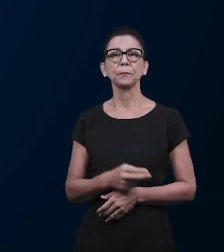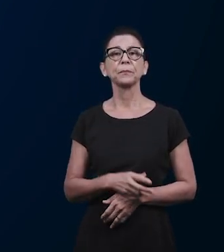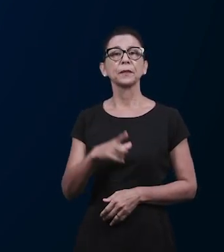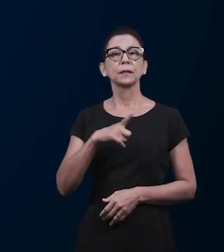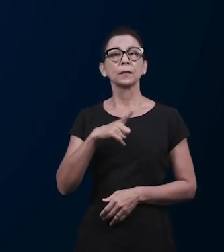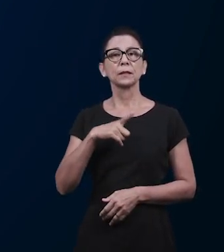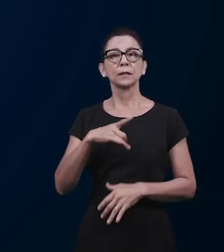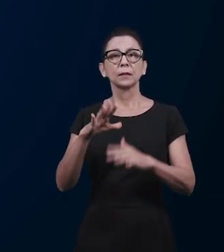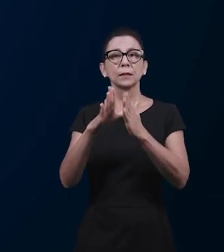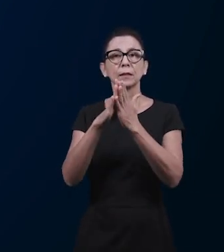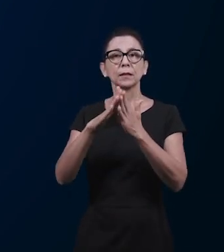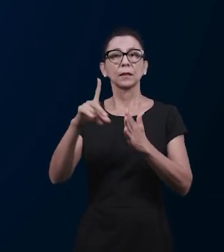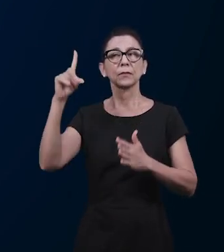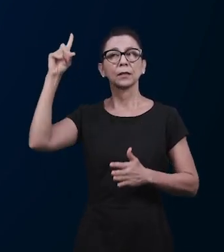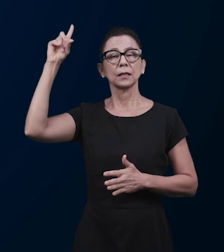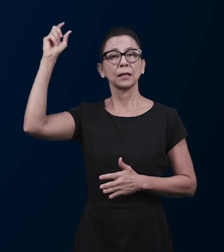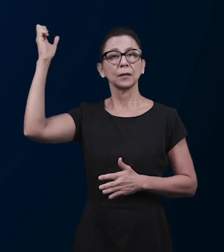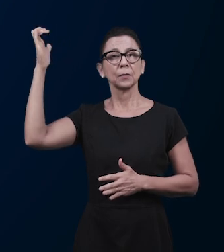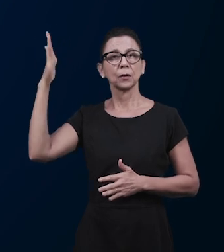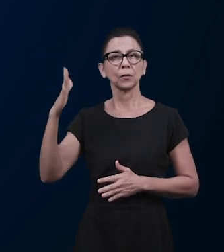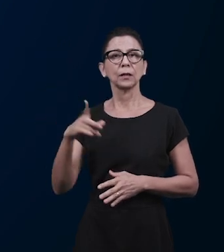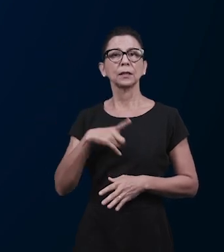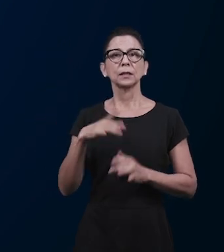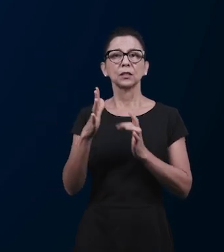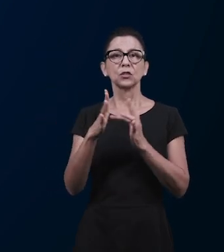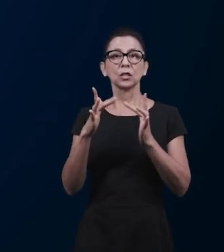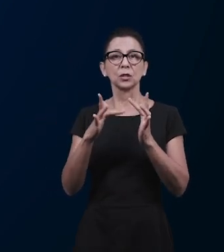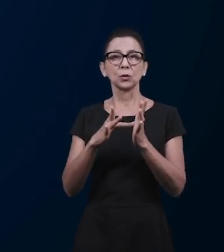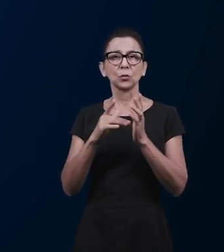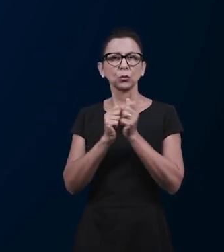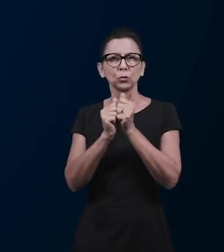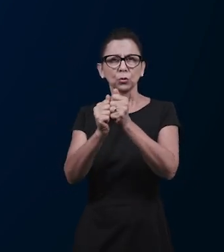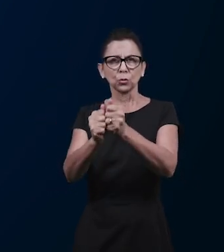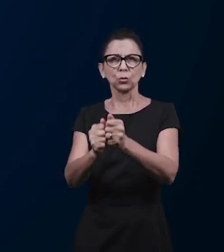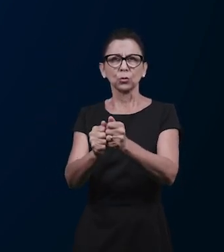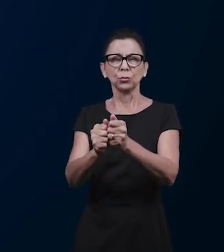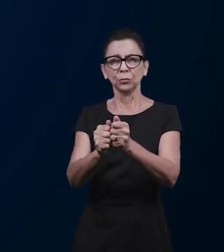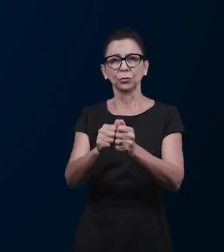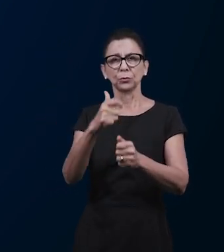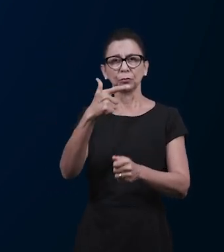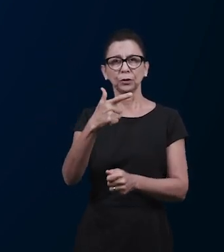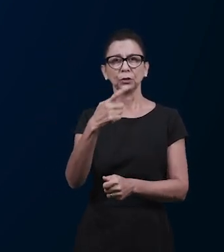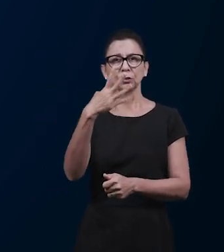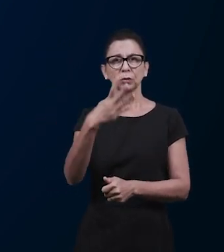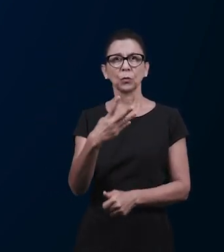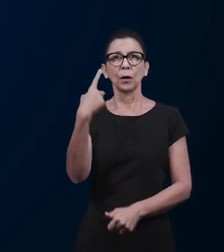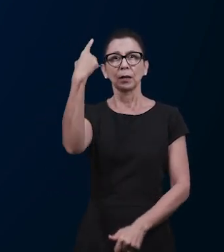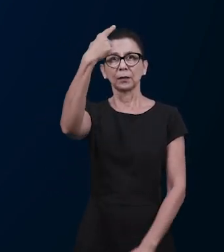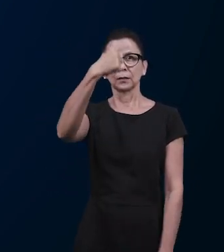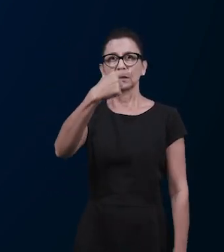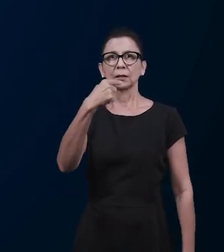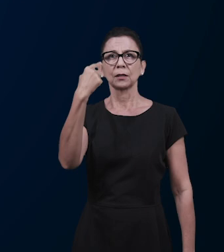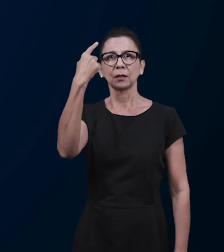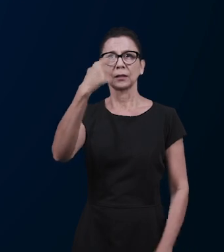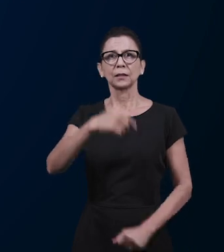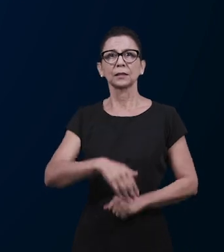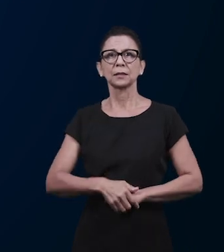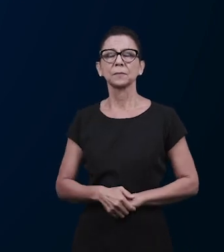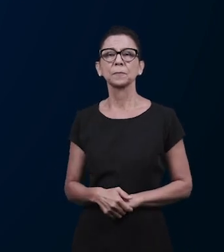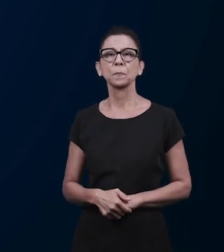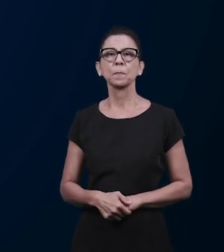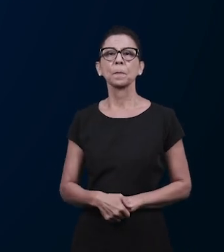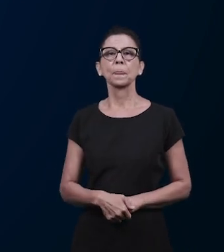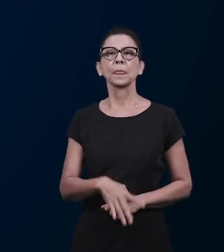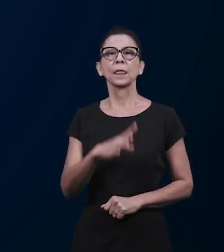revelada, tem Jesus ao seu lado 24 horas. Ele conheceu esse Jesus lindo